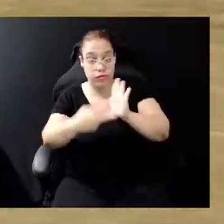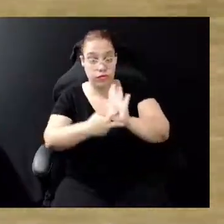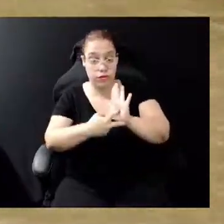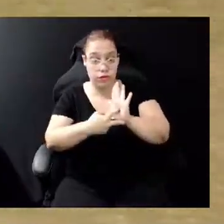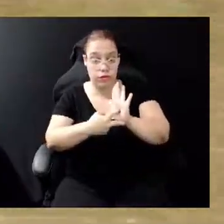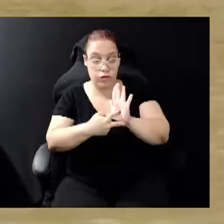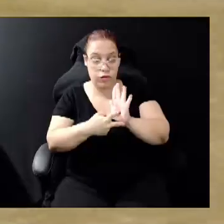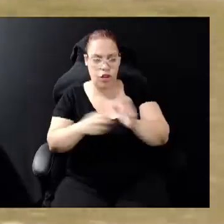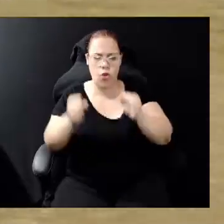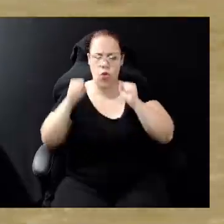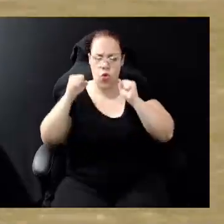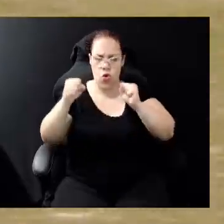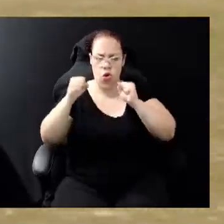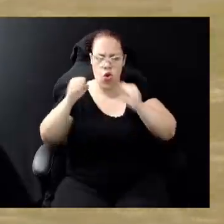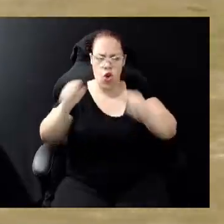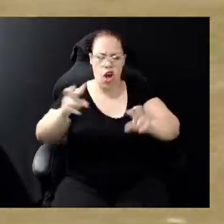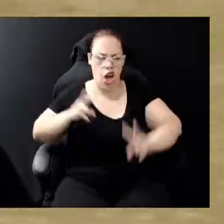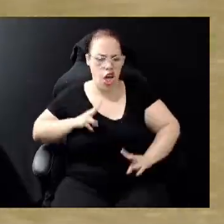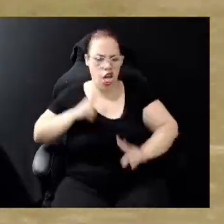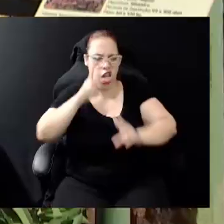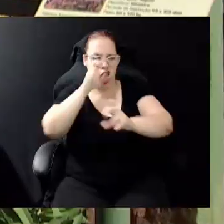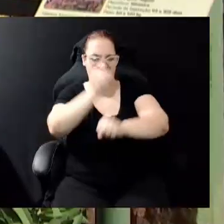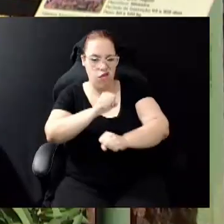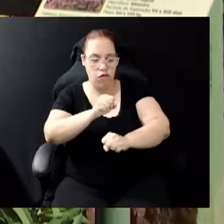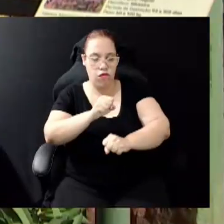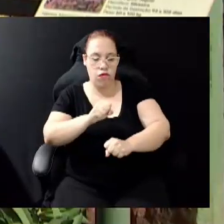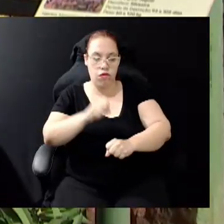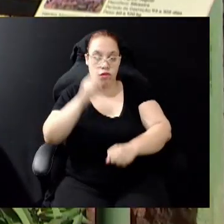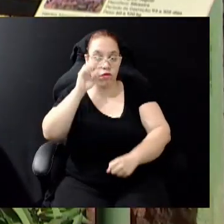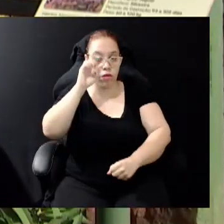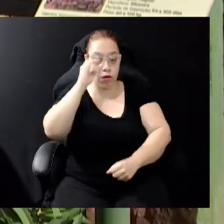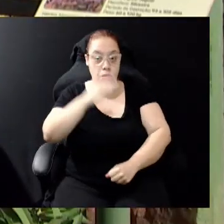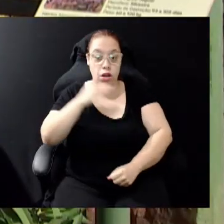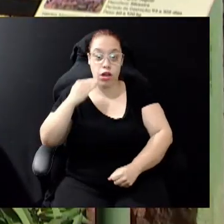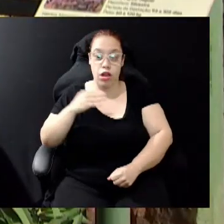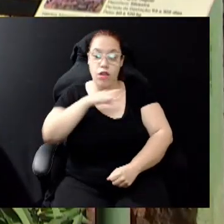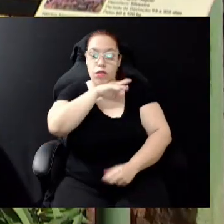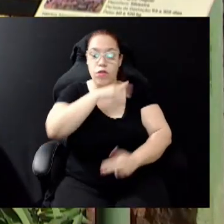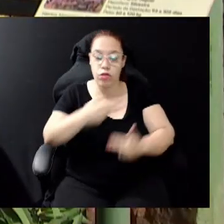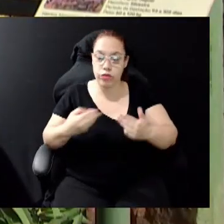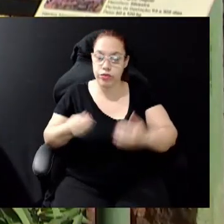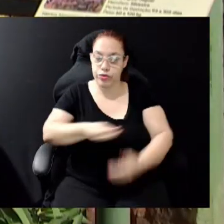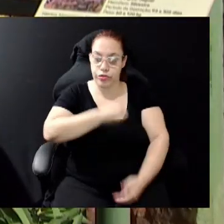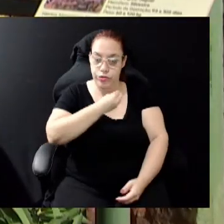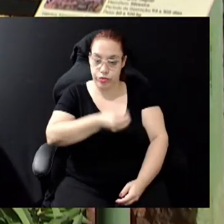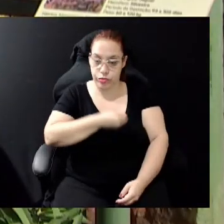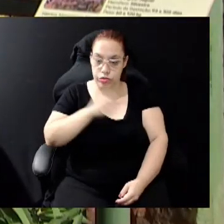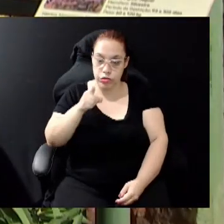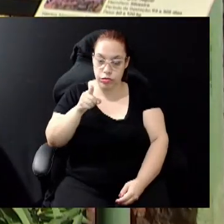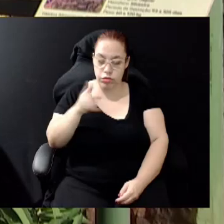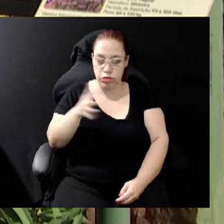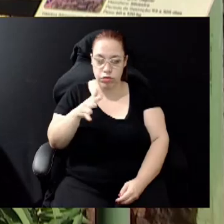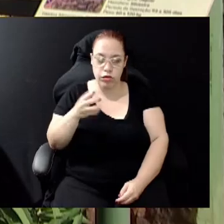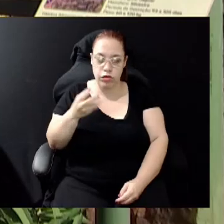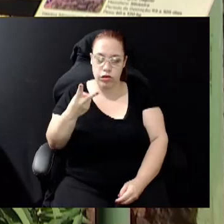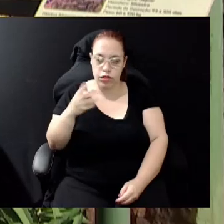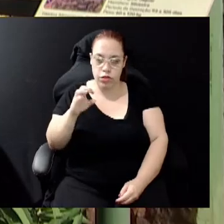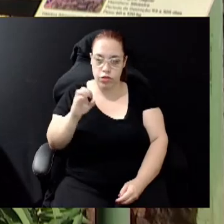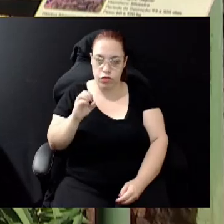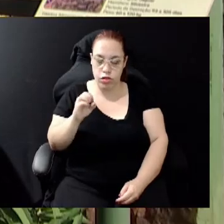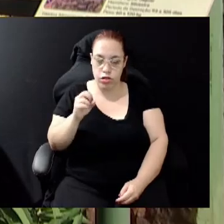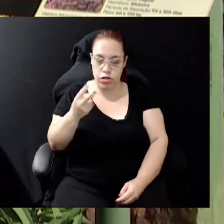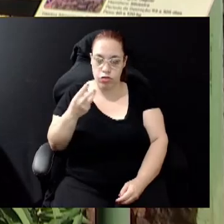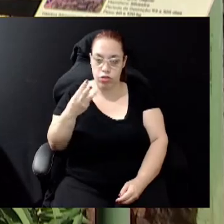força aquele que for capaz de capturar o animal. A expectativa de vida de uma onça pintada gira em torno de 20, 23 anos, né?